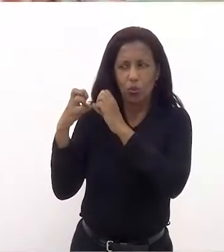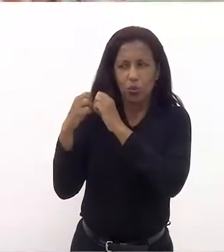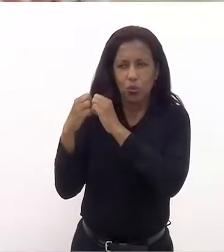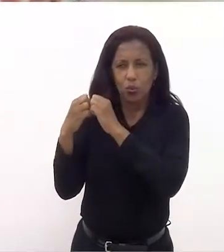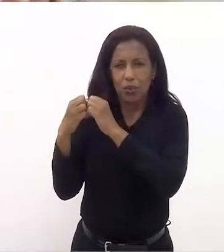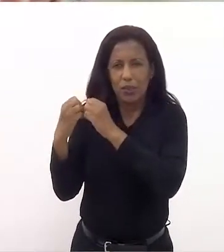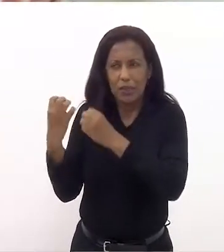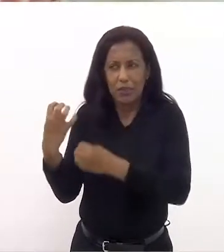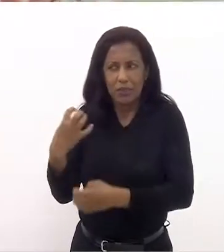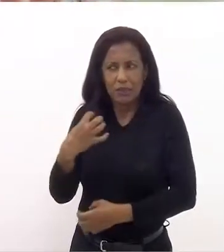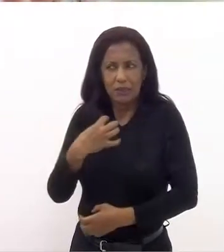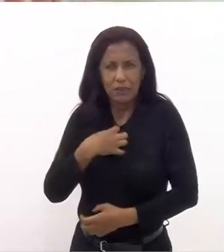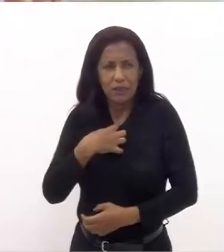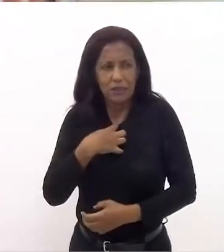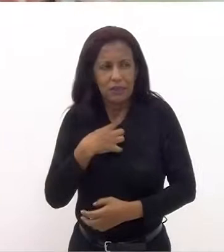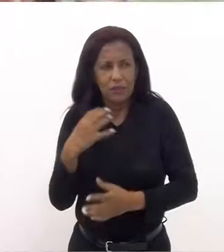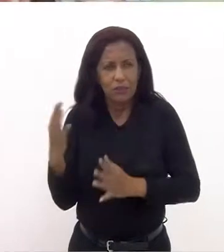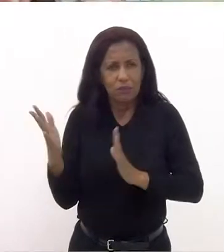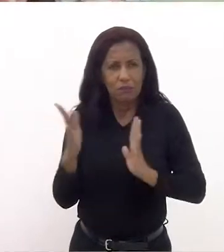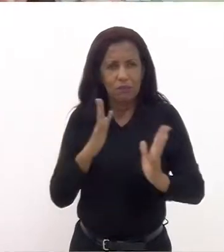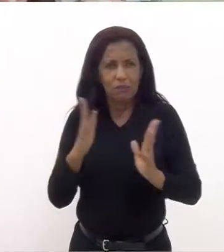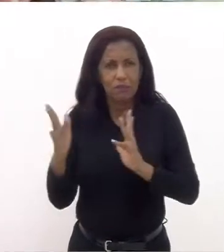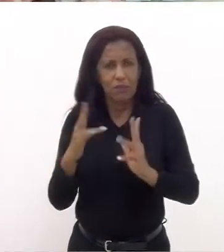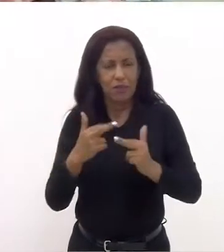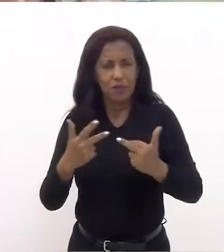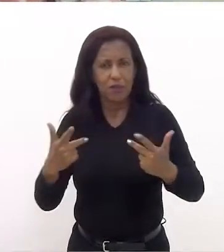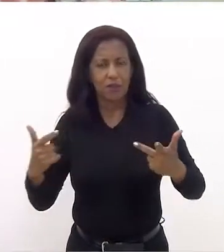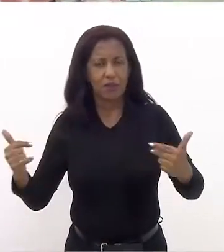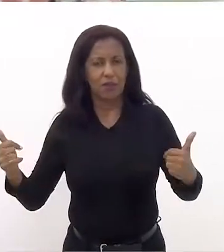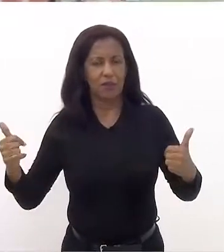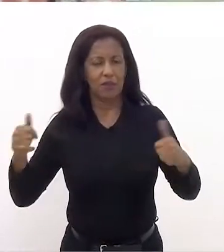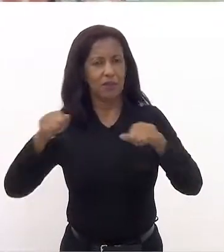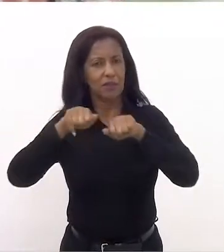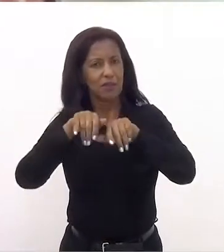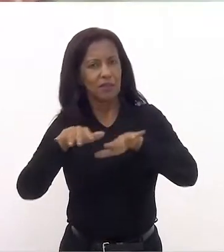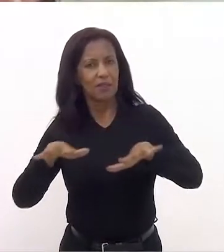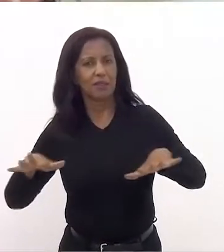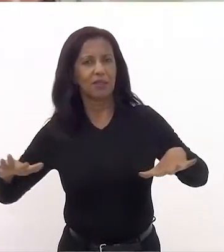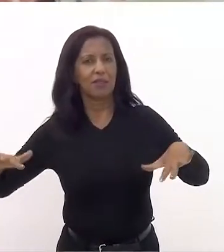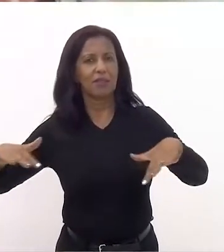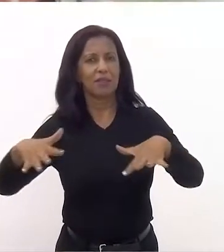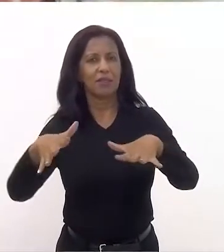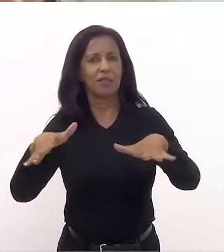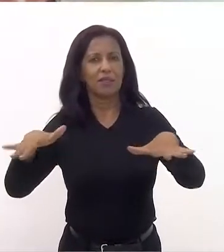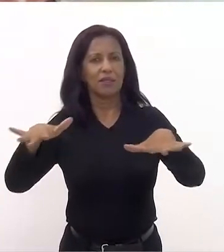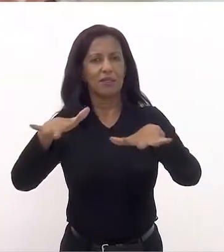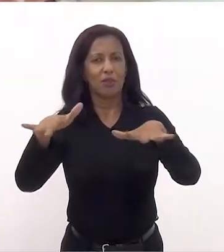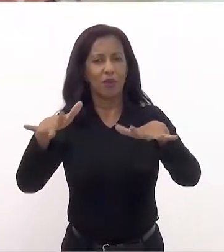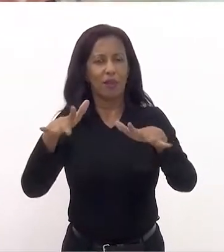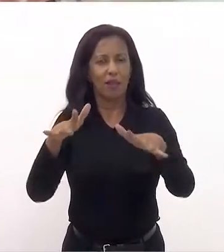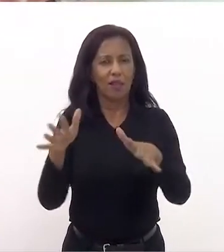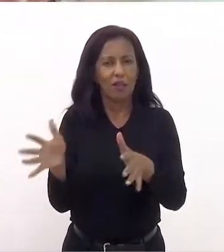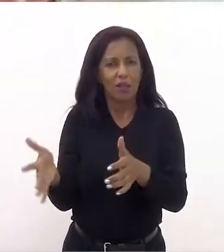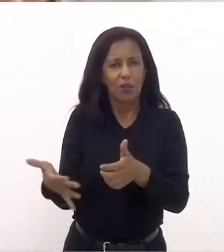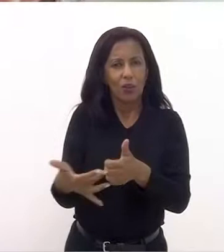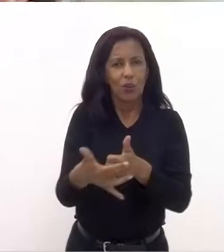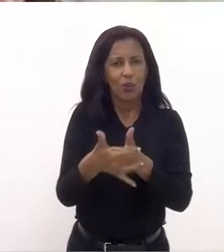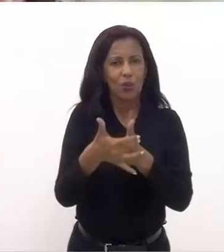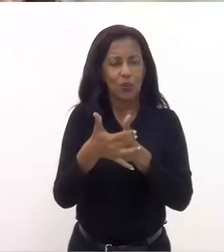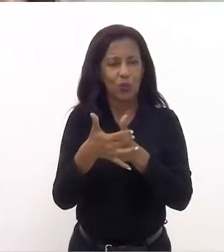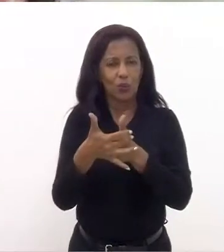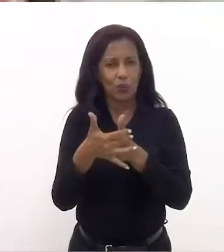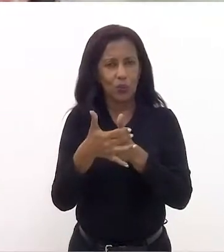no abalo misterioso das coisas, sobrepaira, volátil, o sigilo do